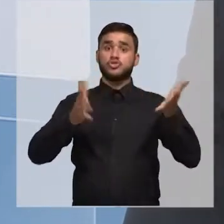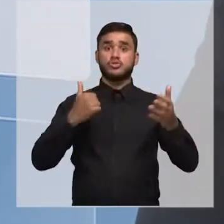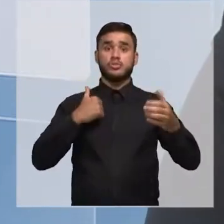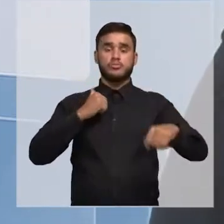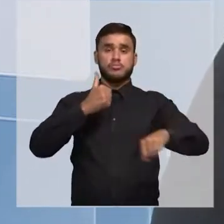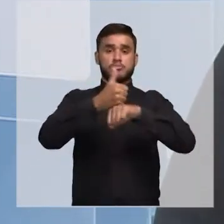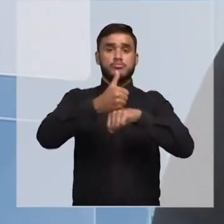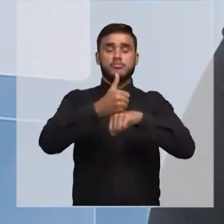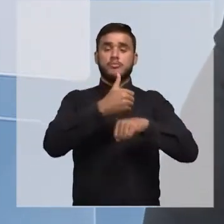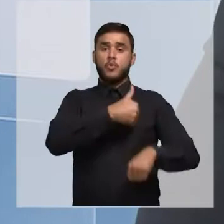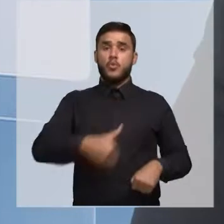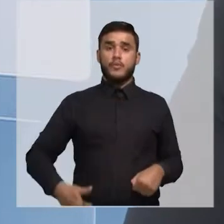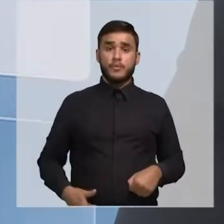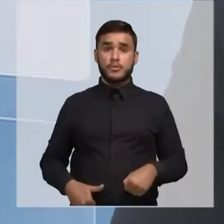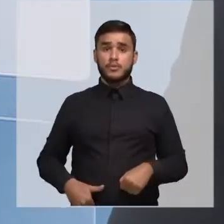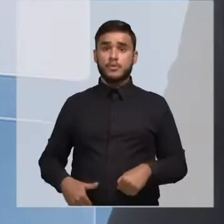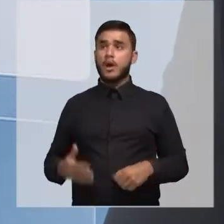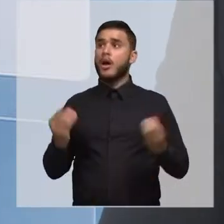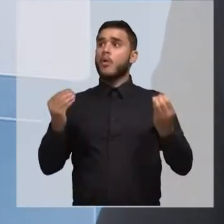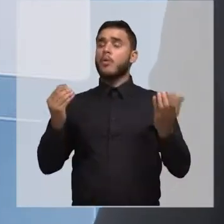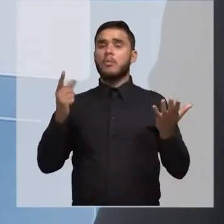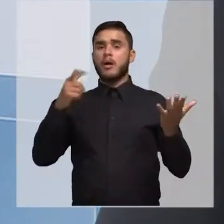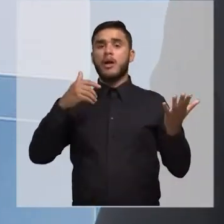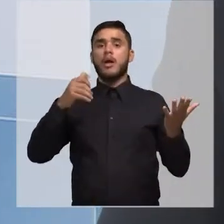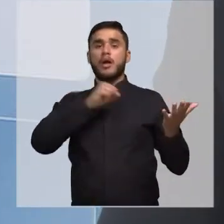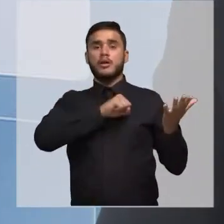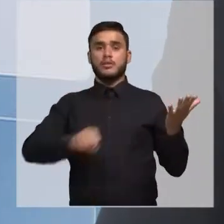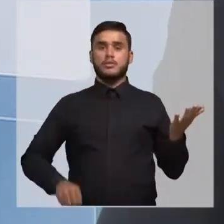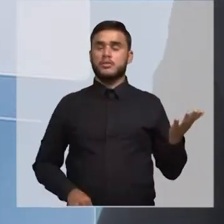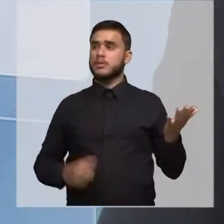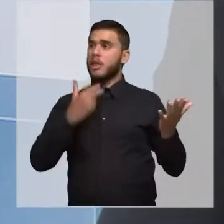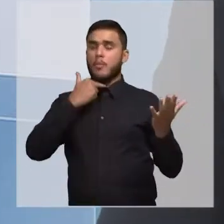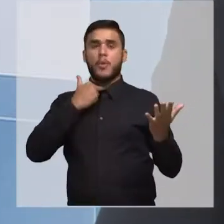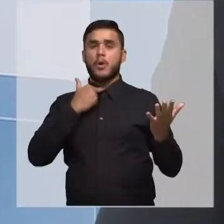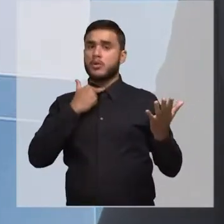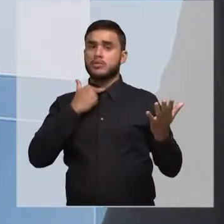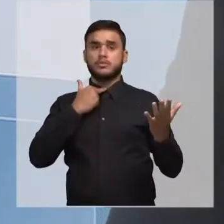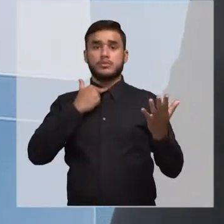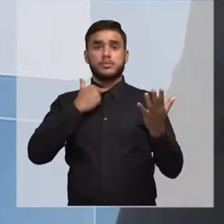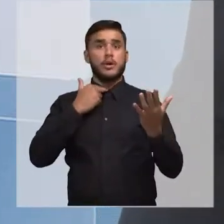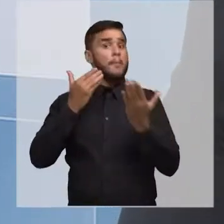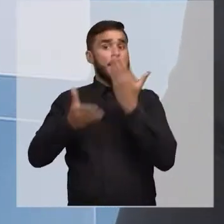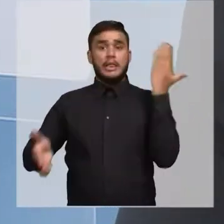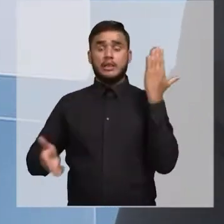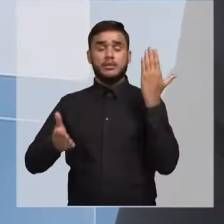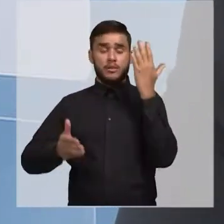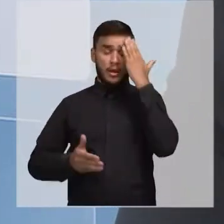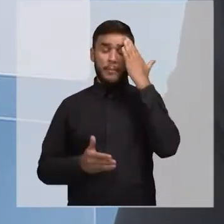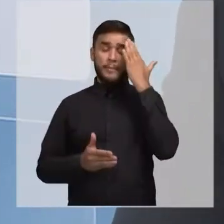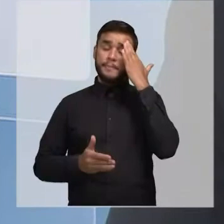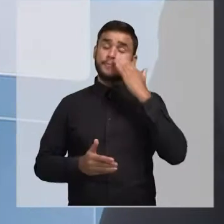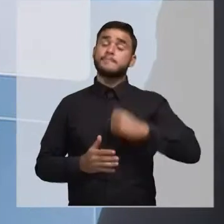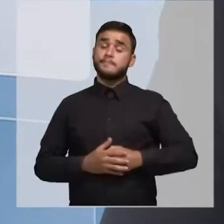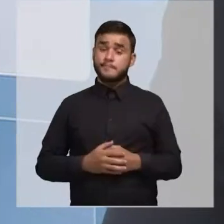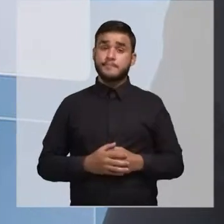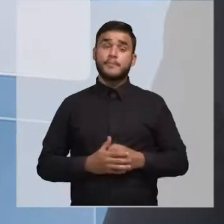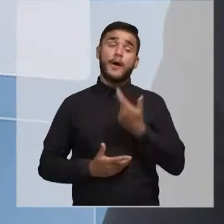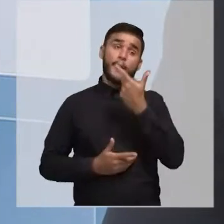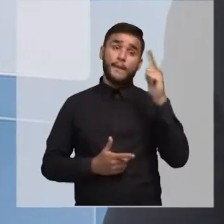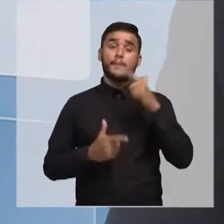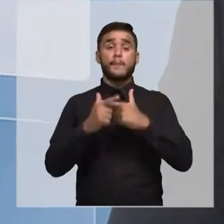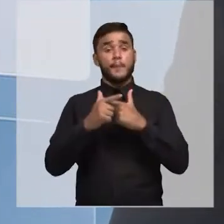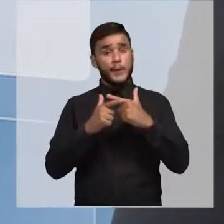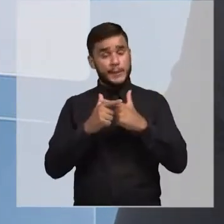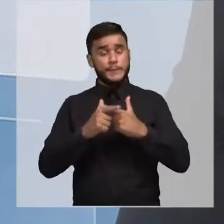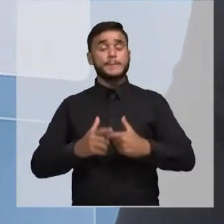diplomaticamente. Nesse movimento, ele além de afastar esse problema do PT, ele ainda... Mas ele criou outro,